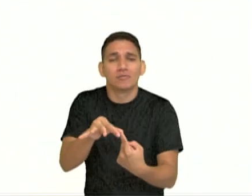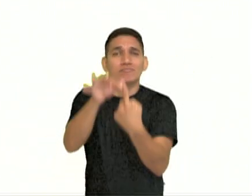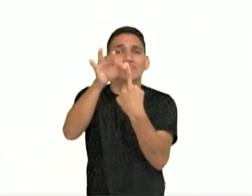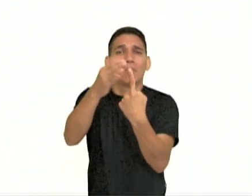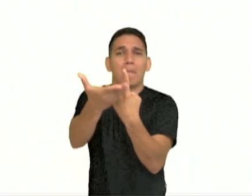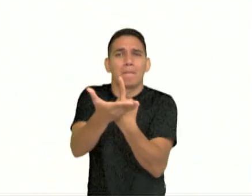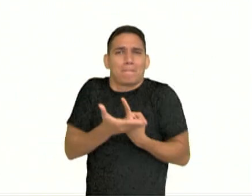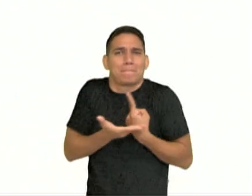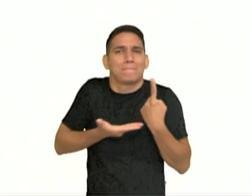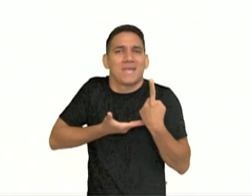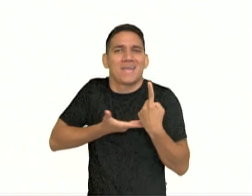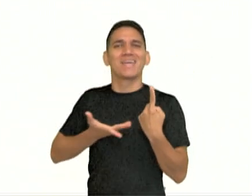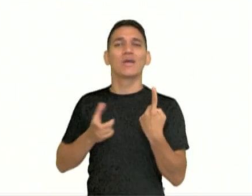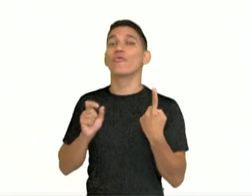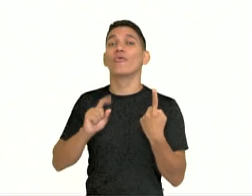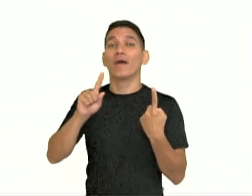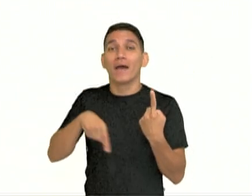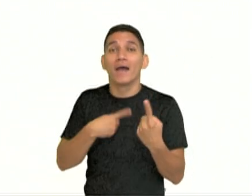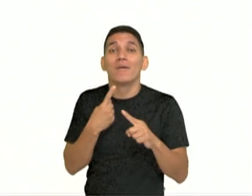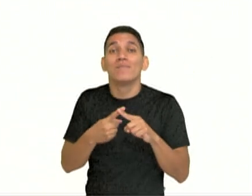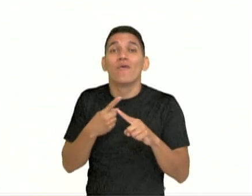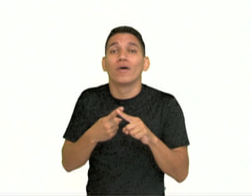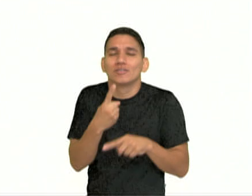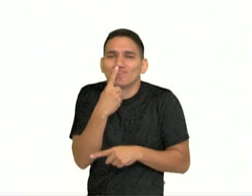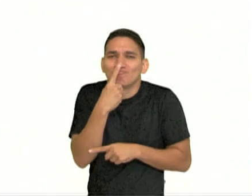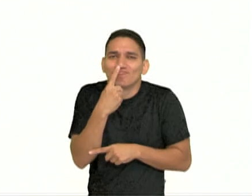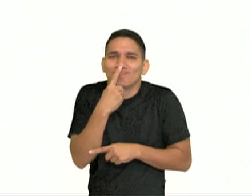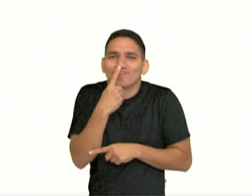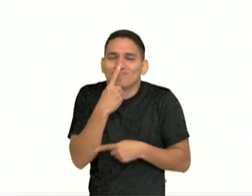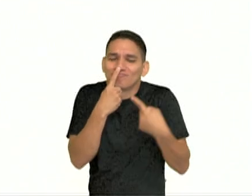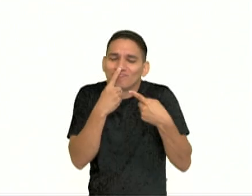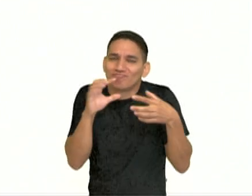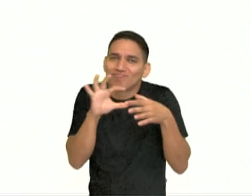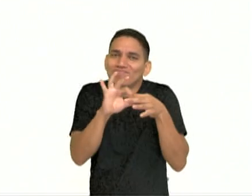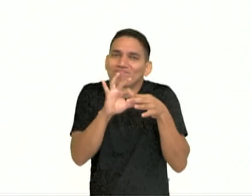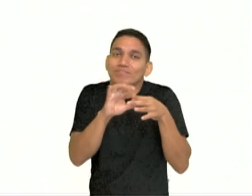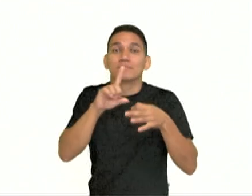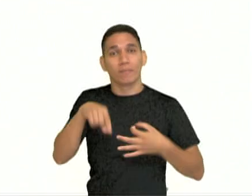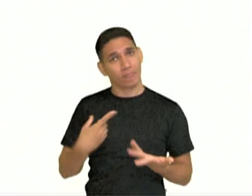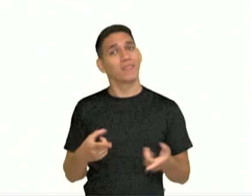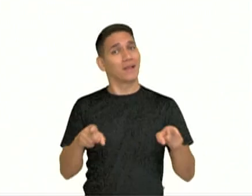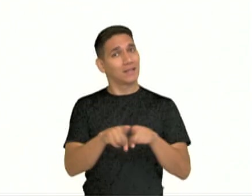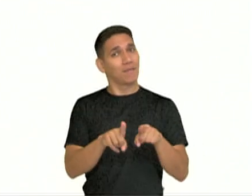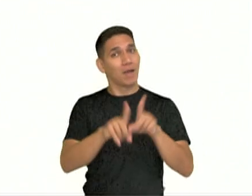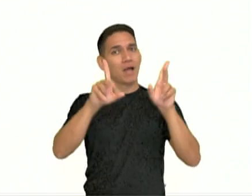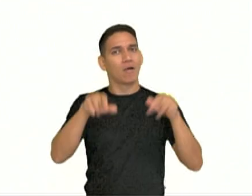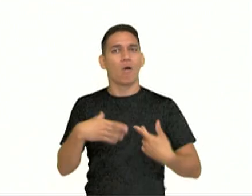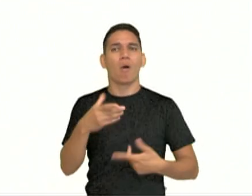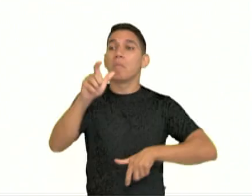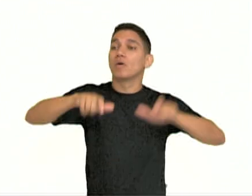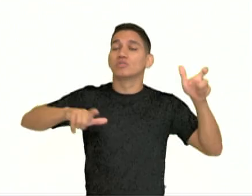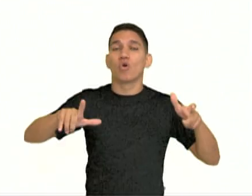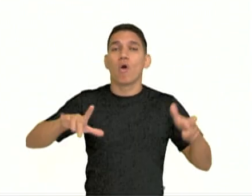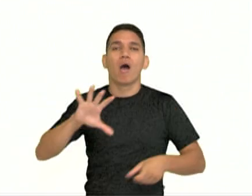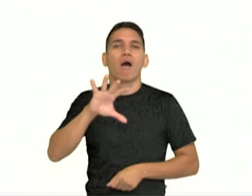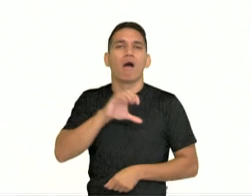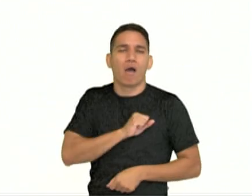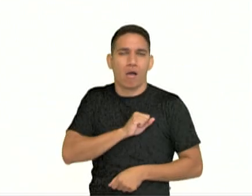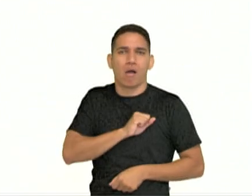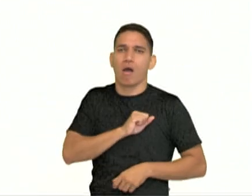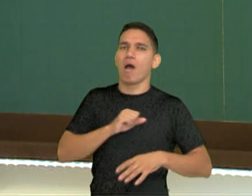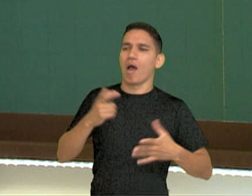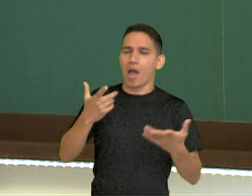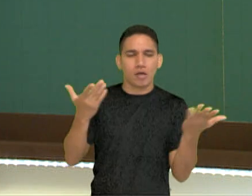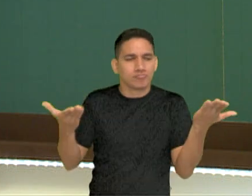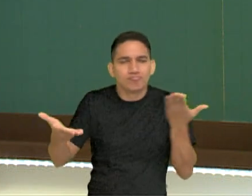amigo seu, né? Então, é o fato de você me cativar, né? Assim também como pessoas que se amam, né? Elas são